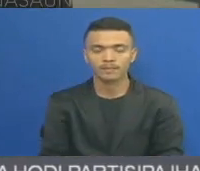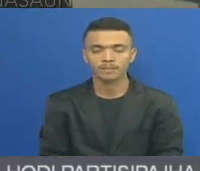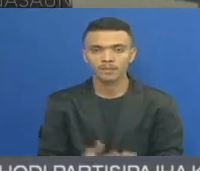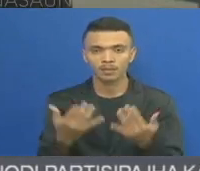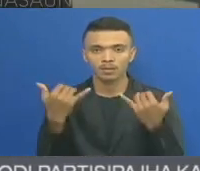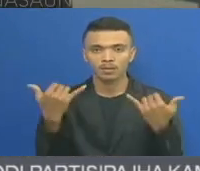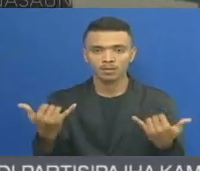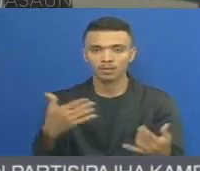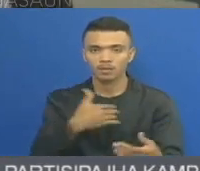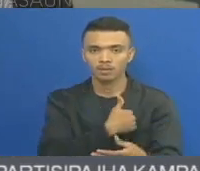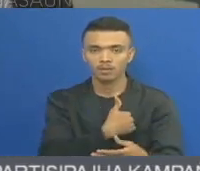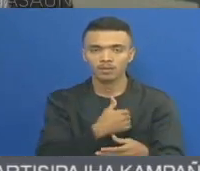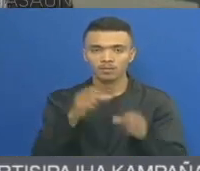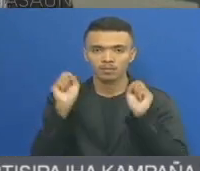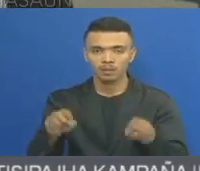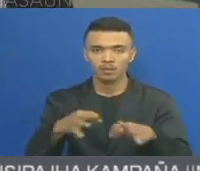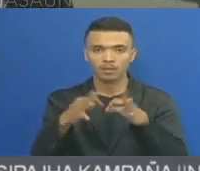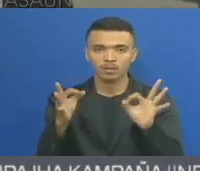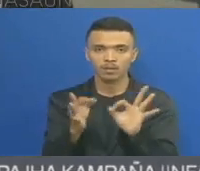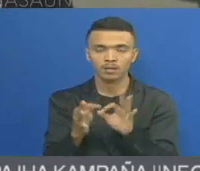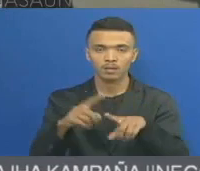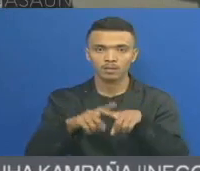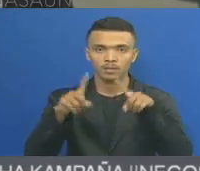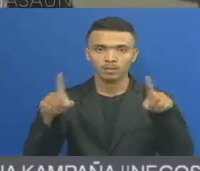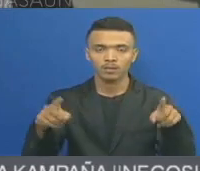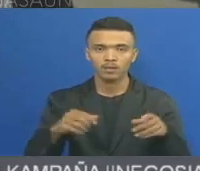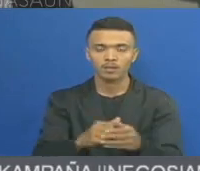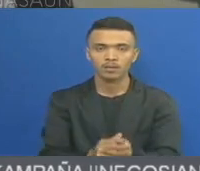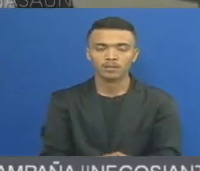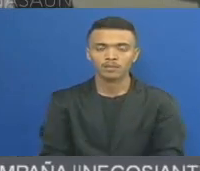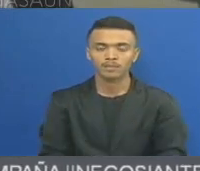agora se dá com o mais bem, minha fundação botou é uma companhia de subcontrato